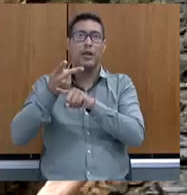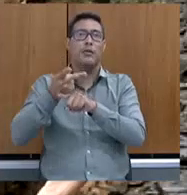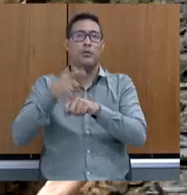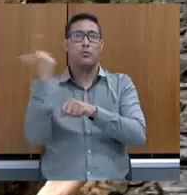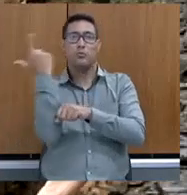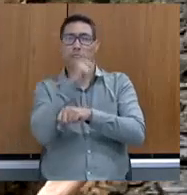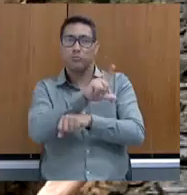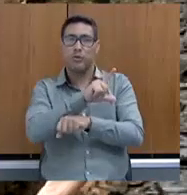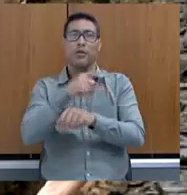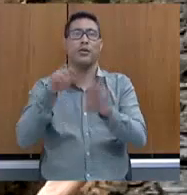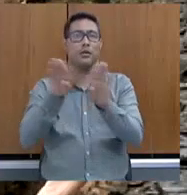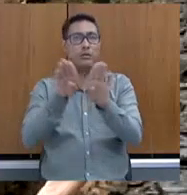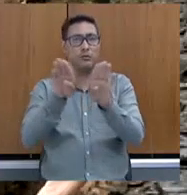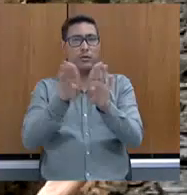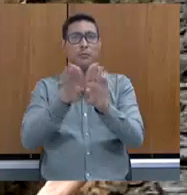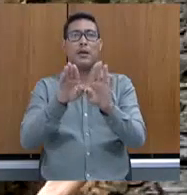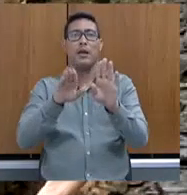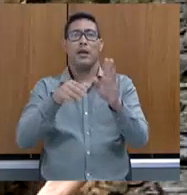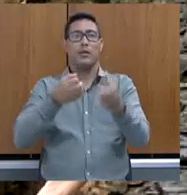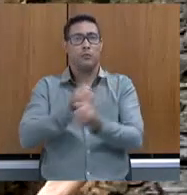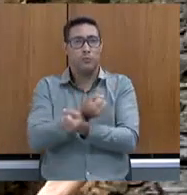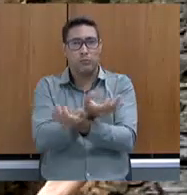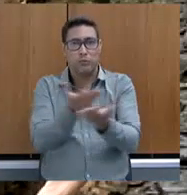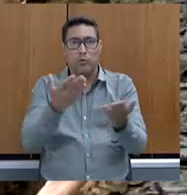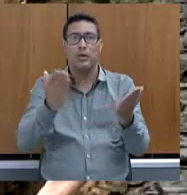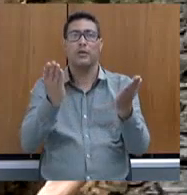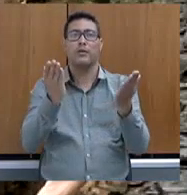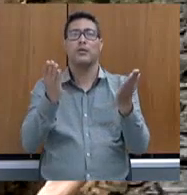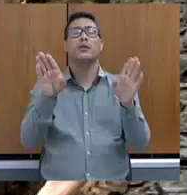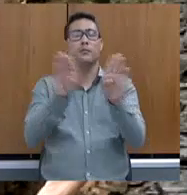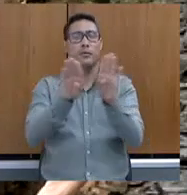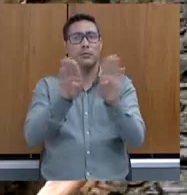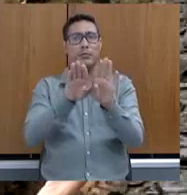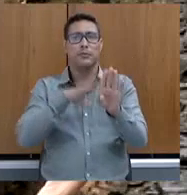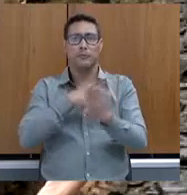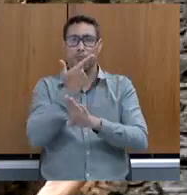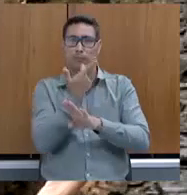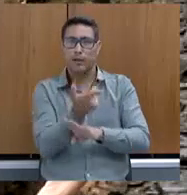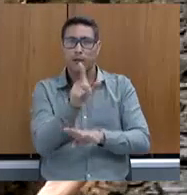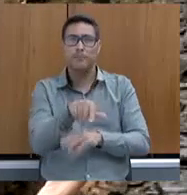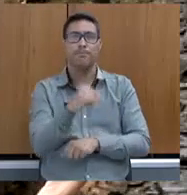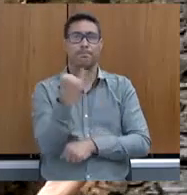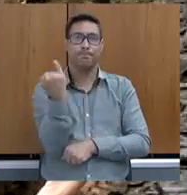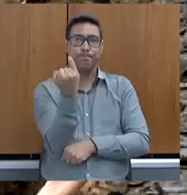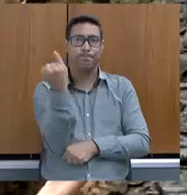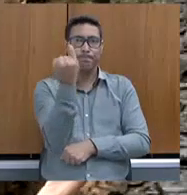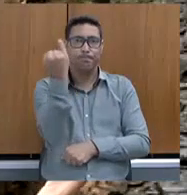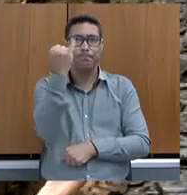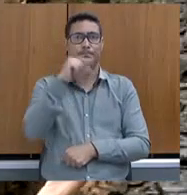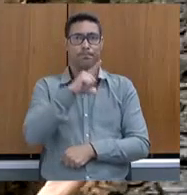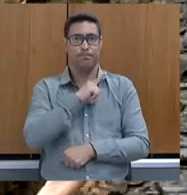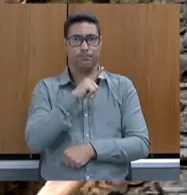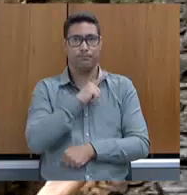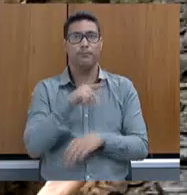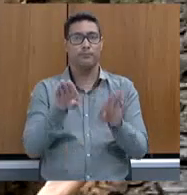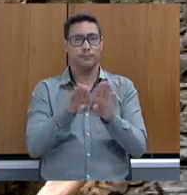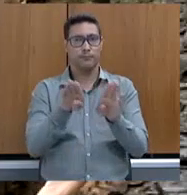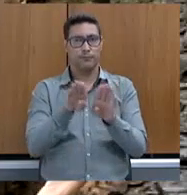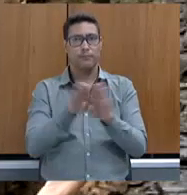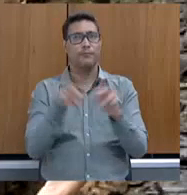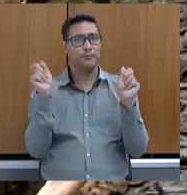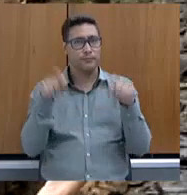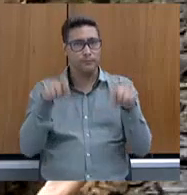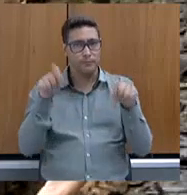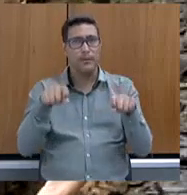Psiquiatria e a margem amagis e eu quero ressaltar a importância que nós temos e a gente poderia chamar